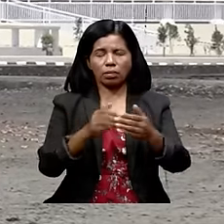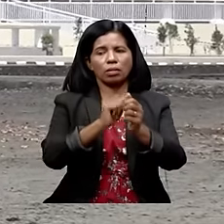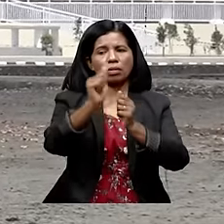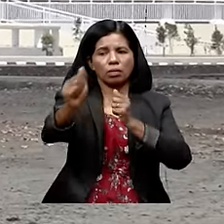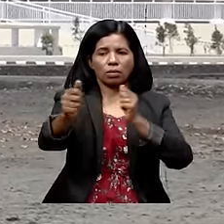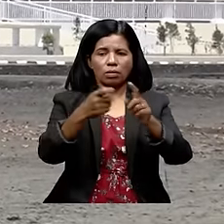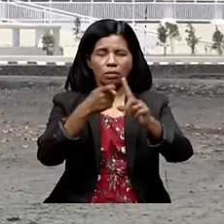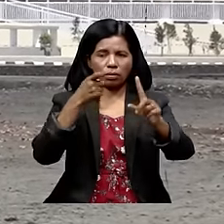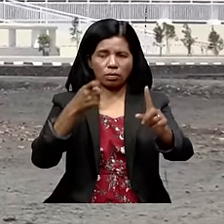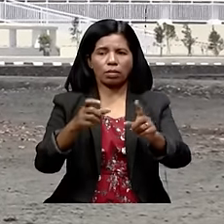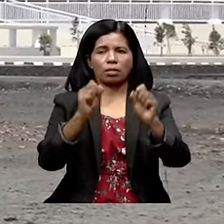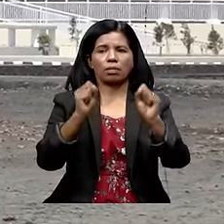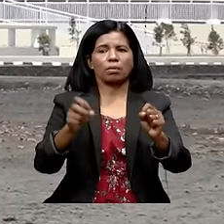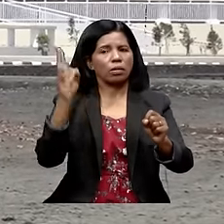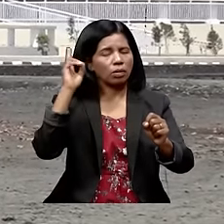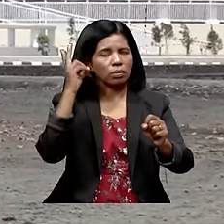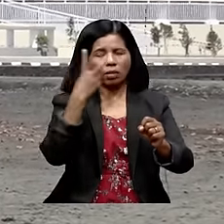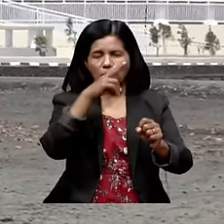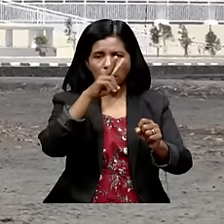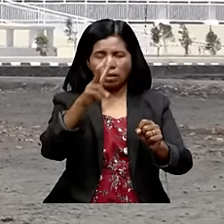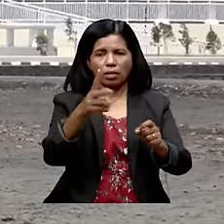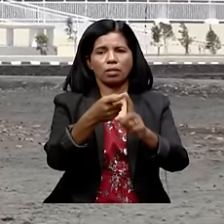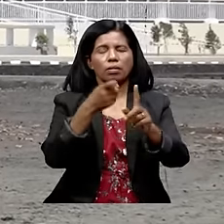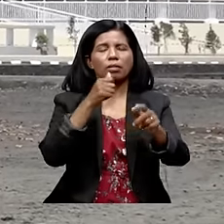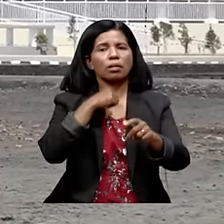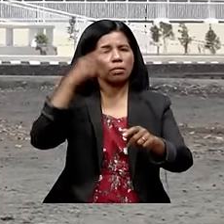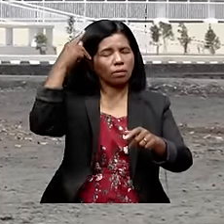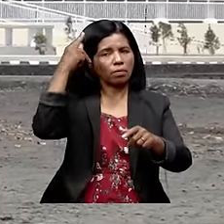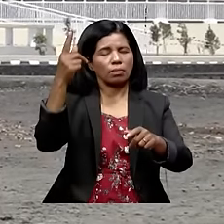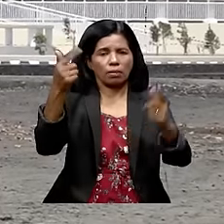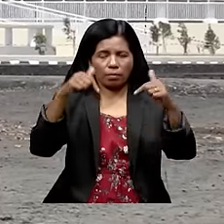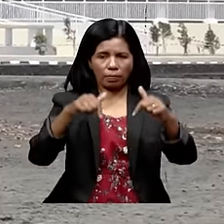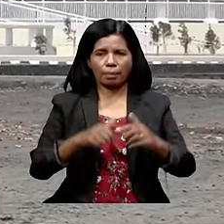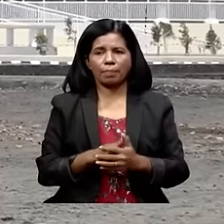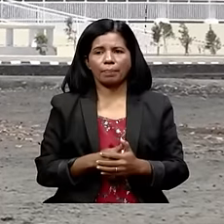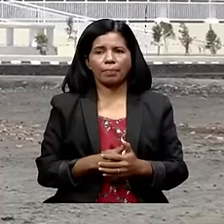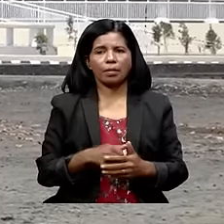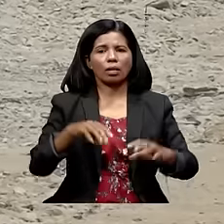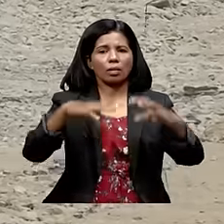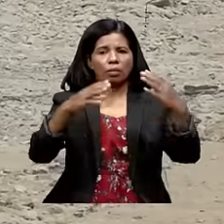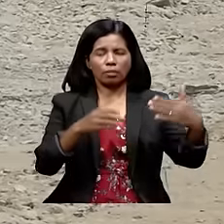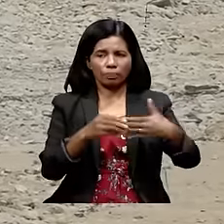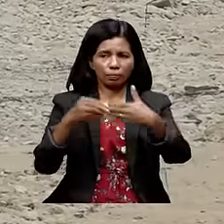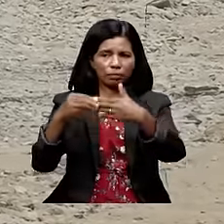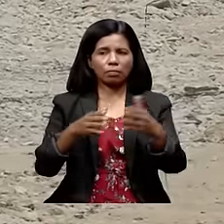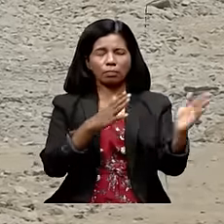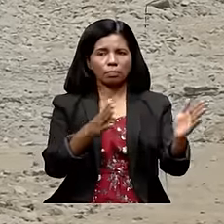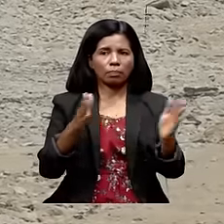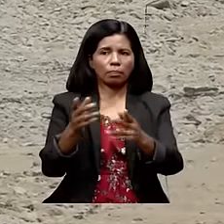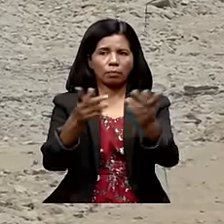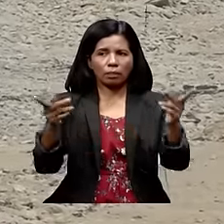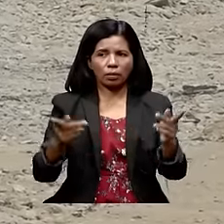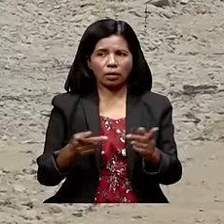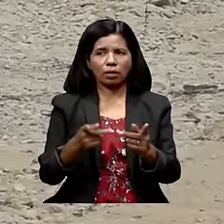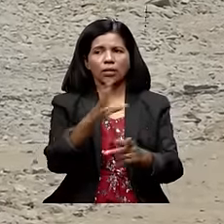husi altar atau belerona no hare omilia husi sua santidade Papa Francisco. Alen de nemos komisau organizadora preparaona fatin ba